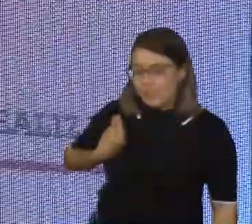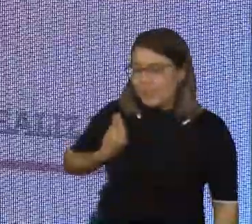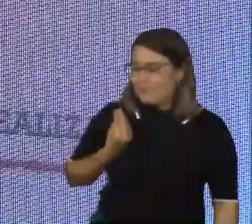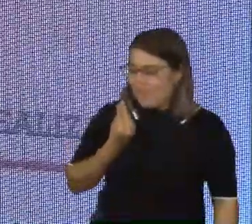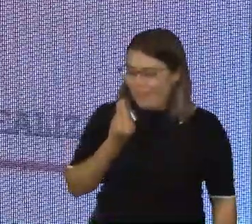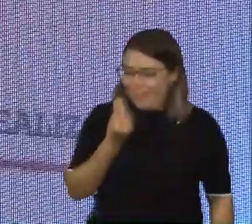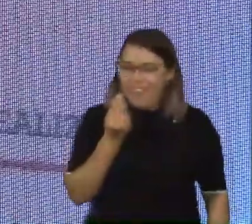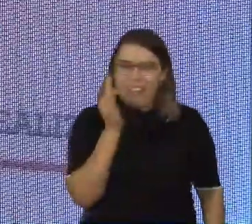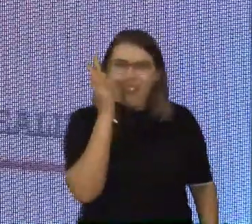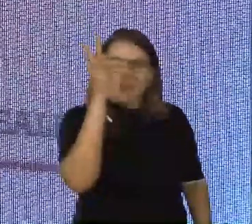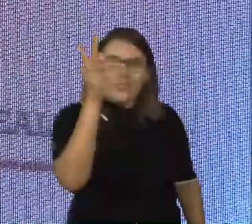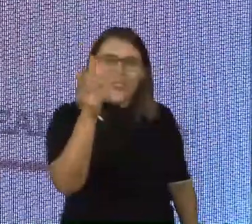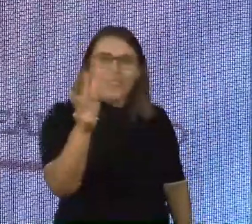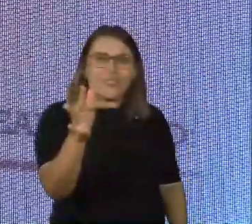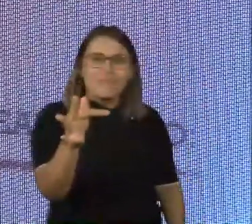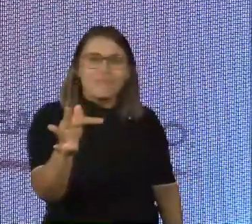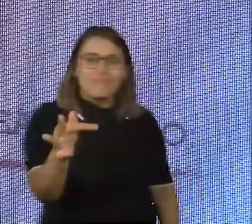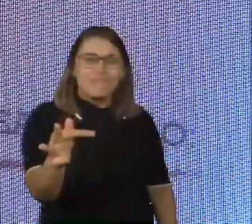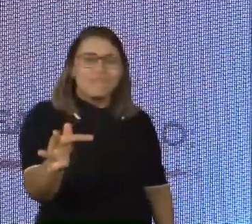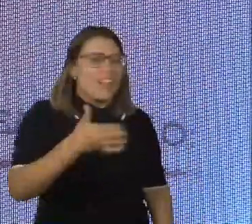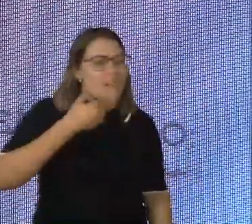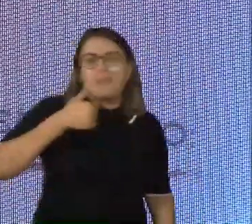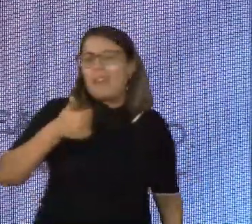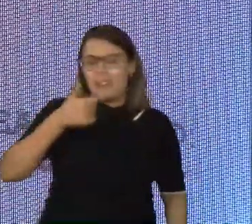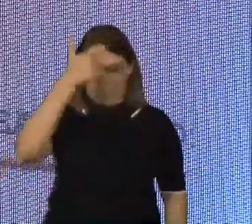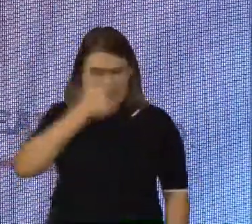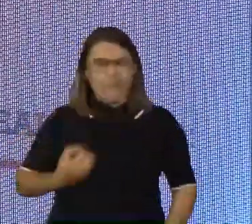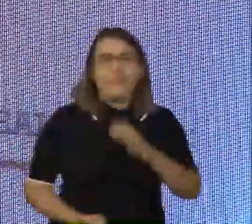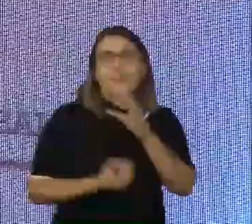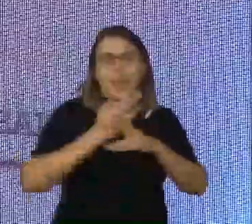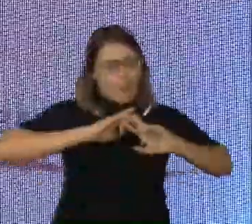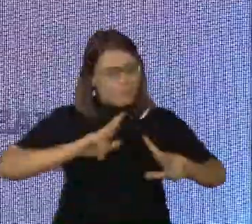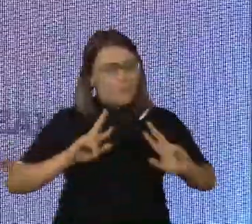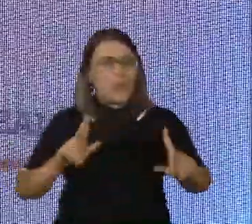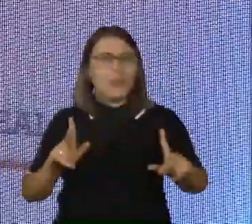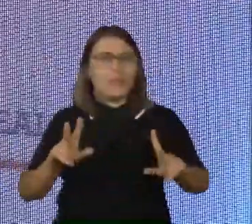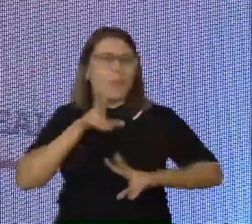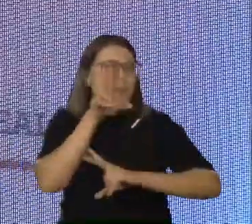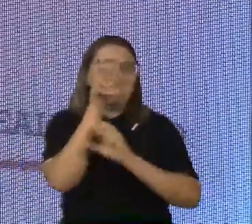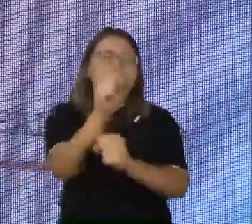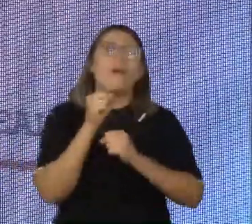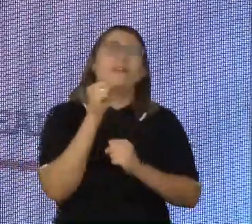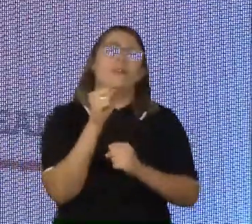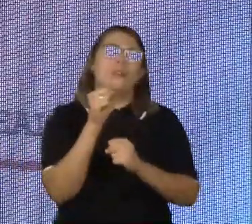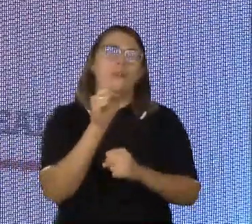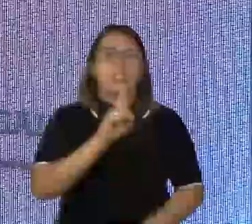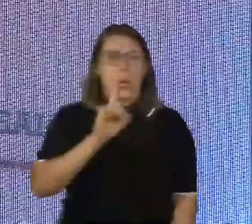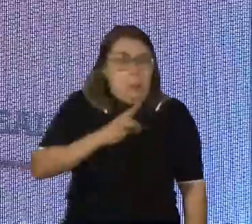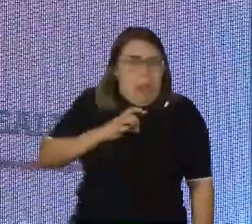futuro que eu desejo criar. Um futuro que entenda a minha diferença como força e não como